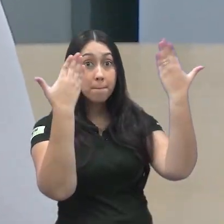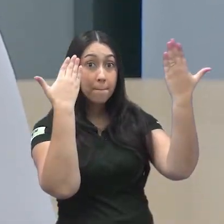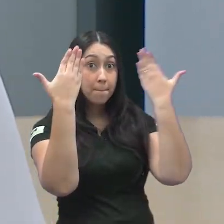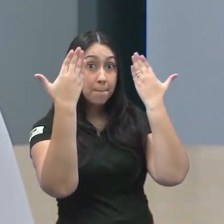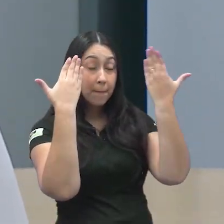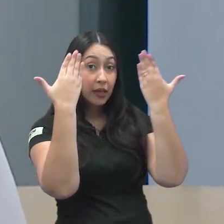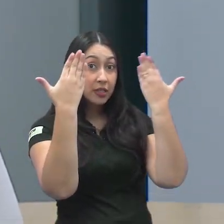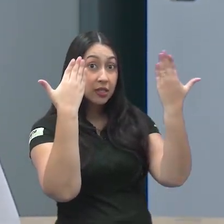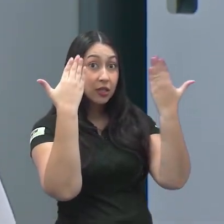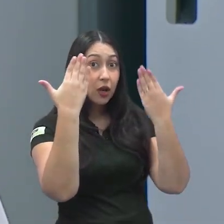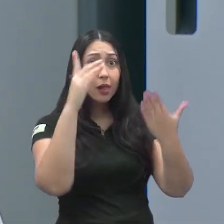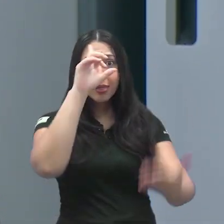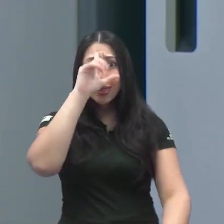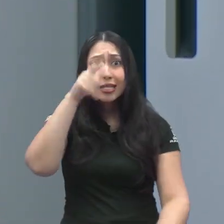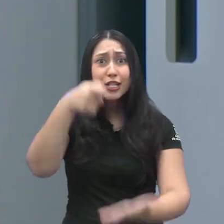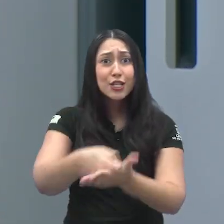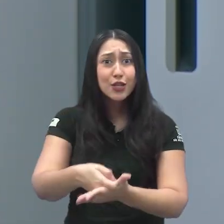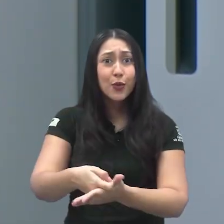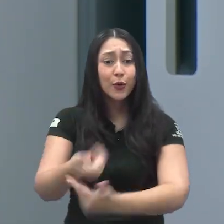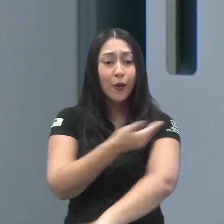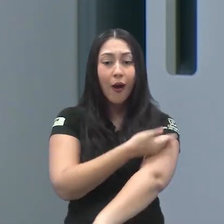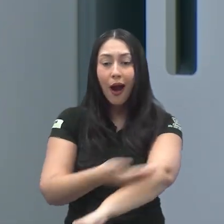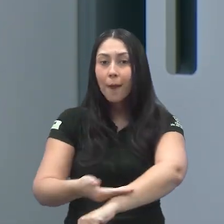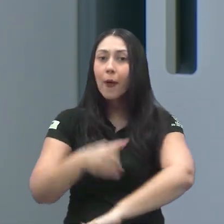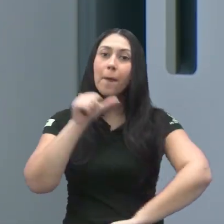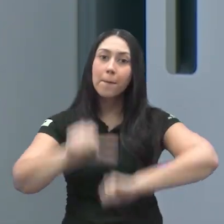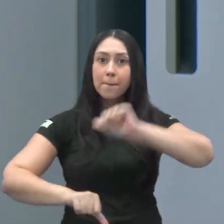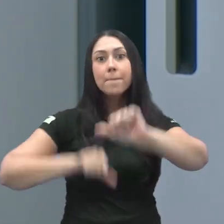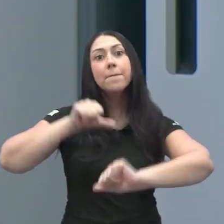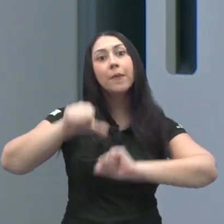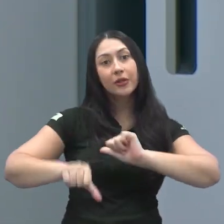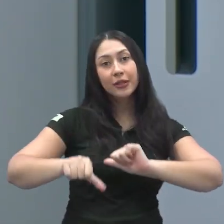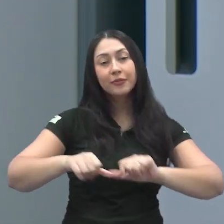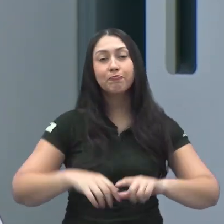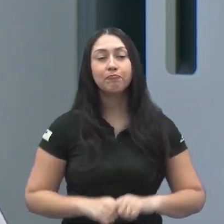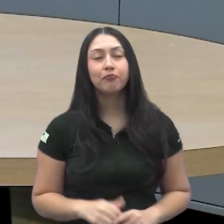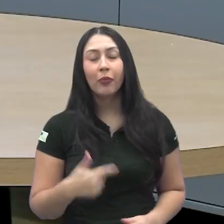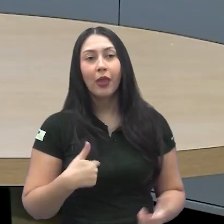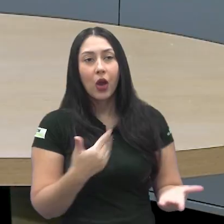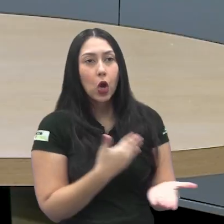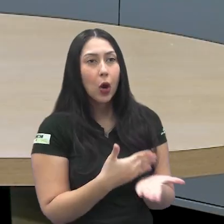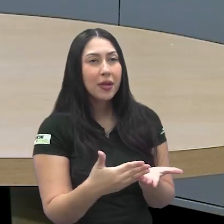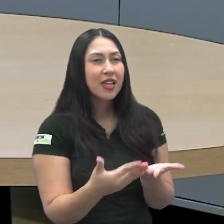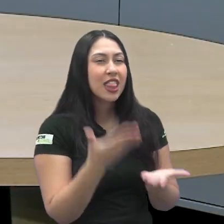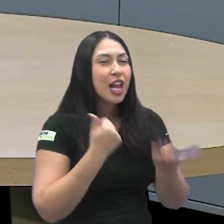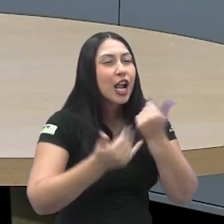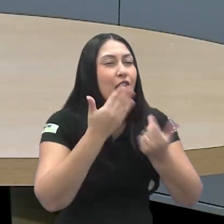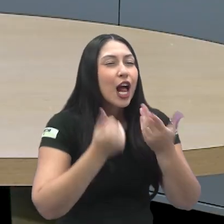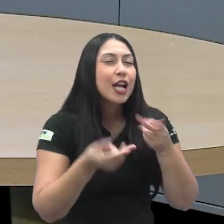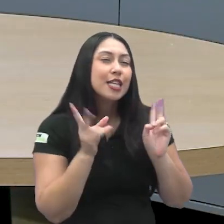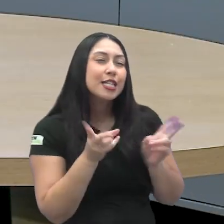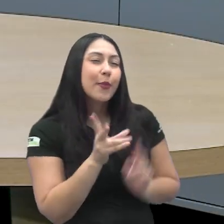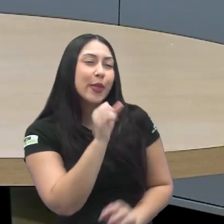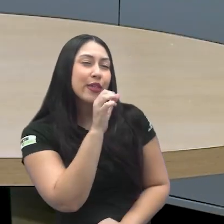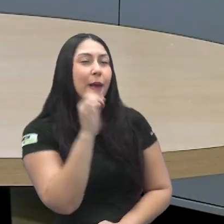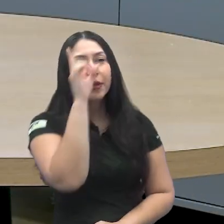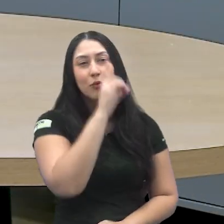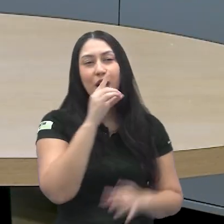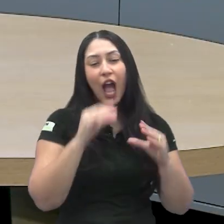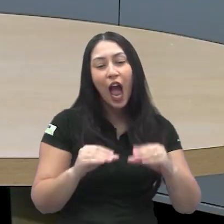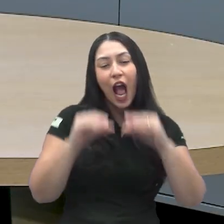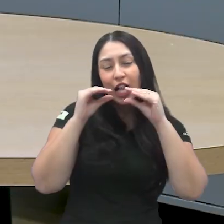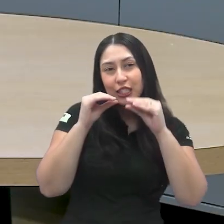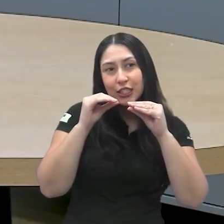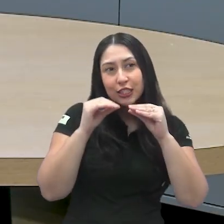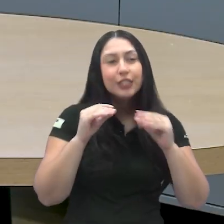psicóloga que surgiu a decisão de mudar os hábitos de vida. E eu comecei a comer muita besteira todos os finais de semana. Então